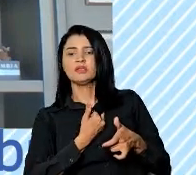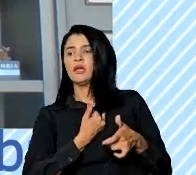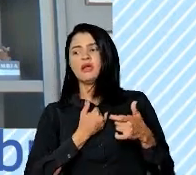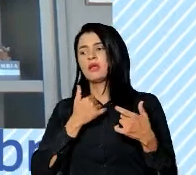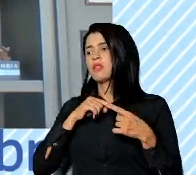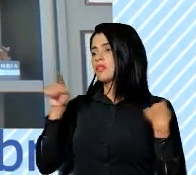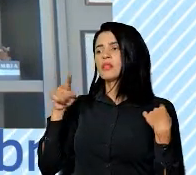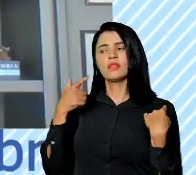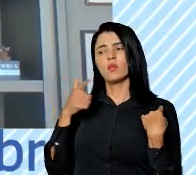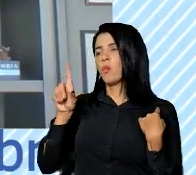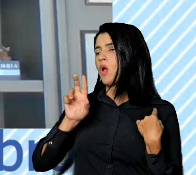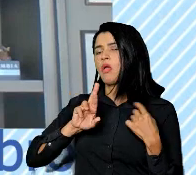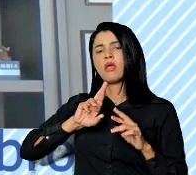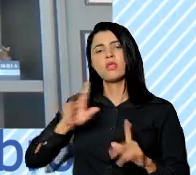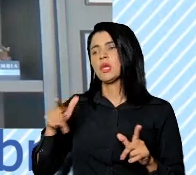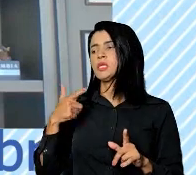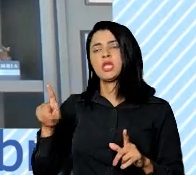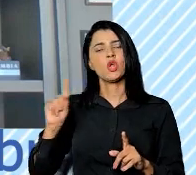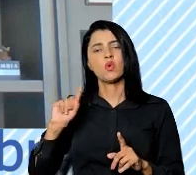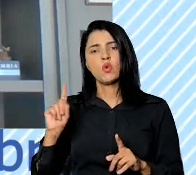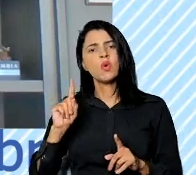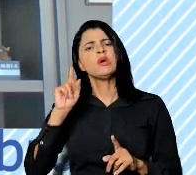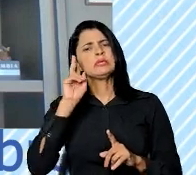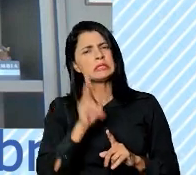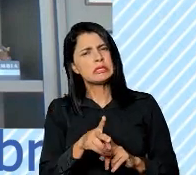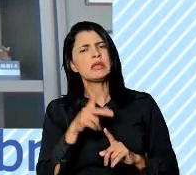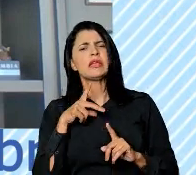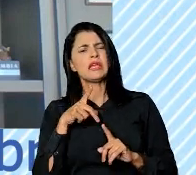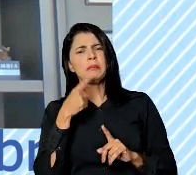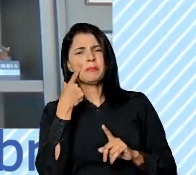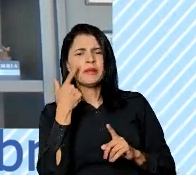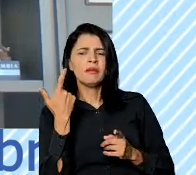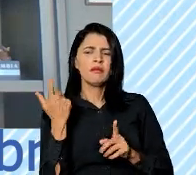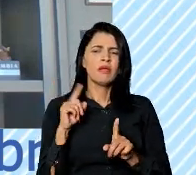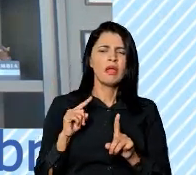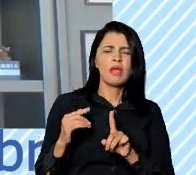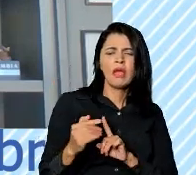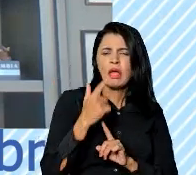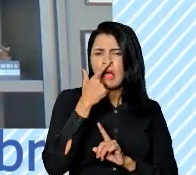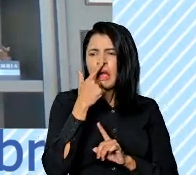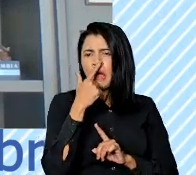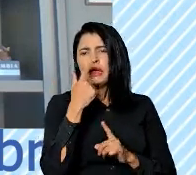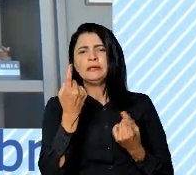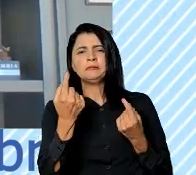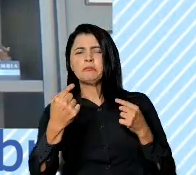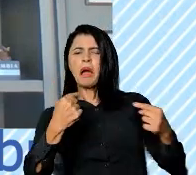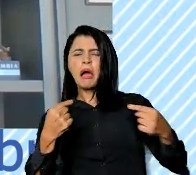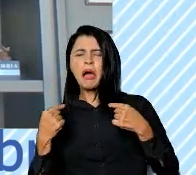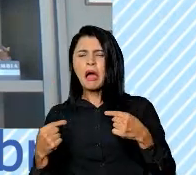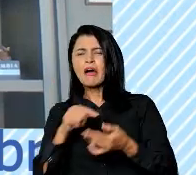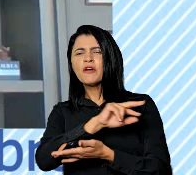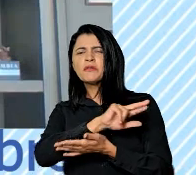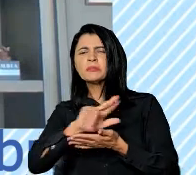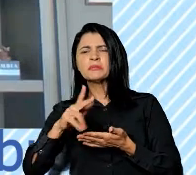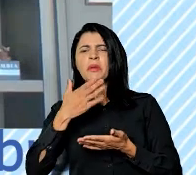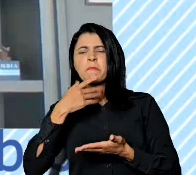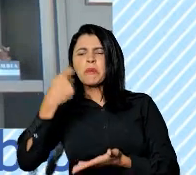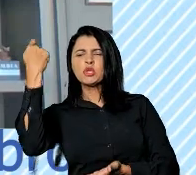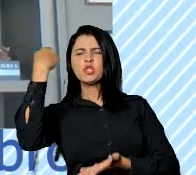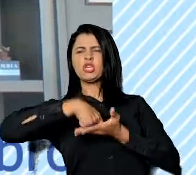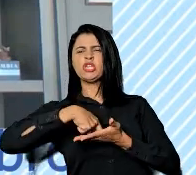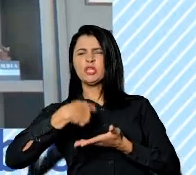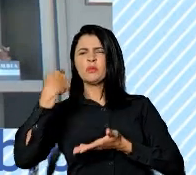seu espaço, que o tempo inteiro está te recebendo e te rodeando das mais diversas formas de machismo. E há